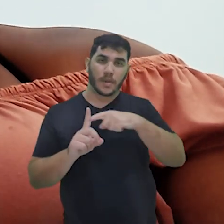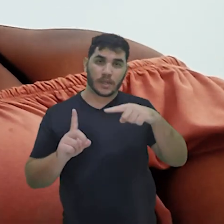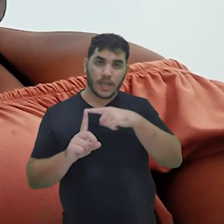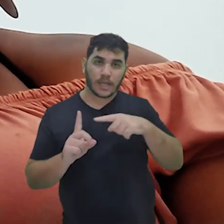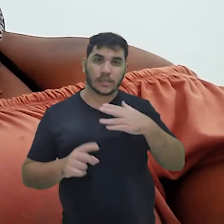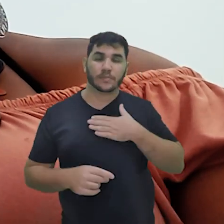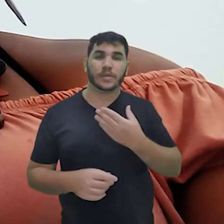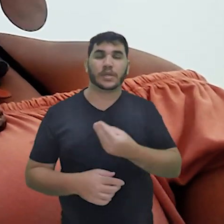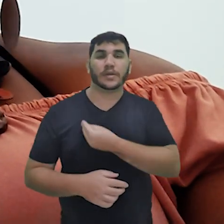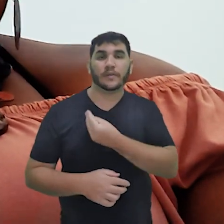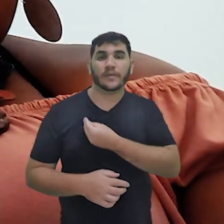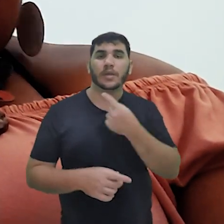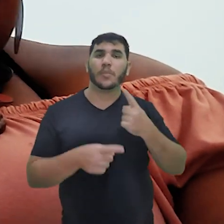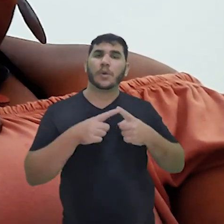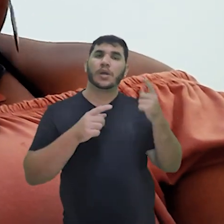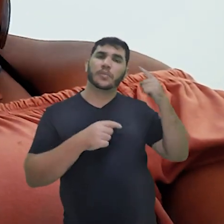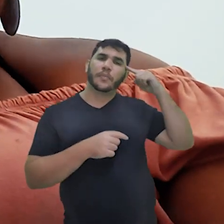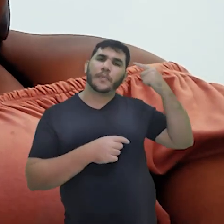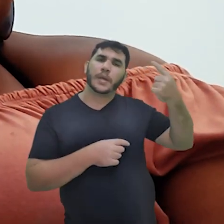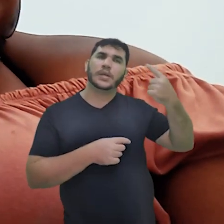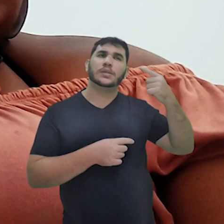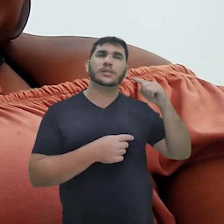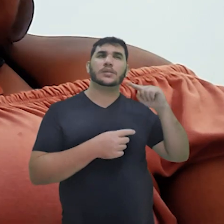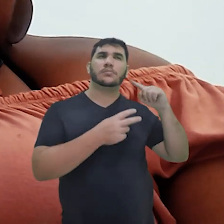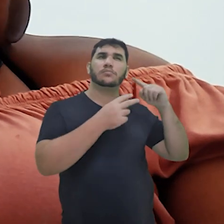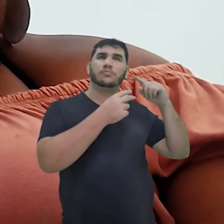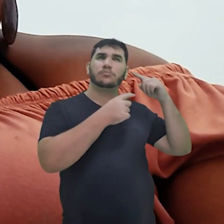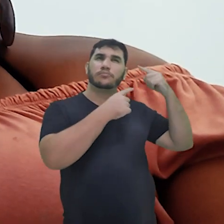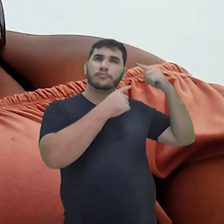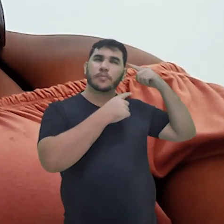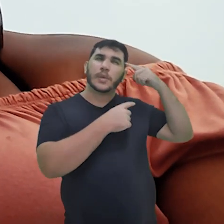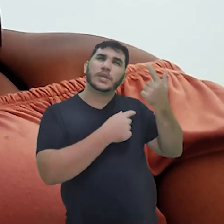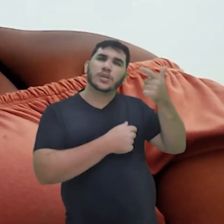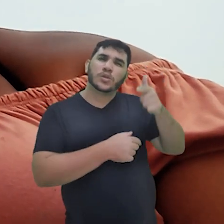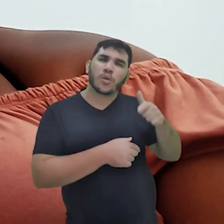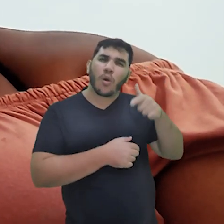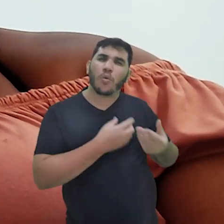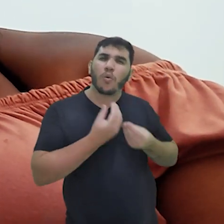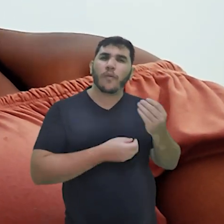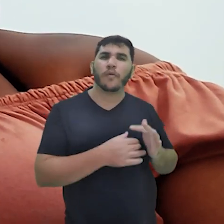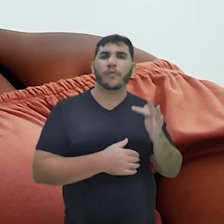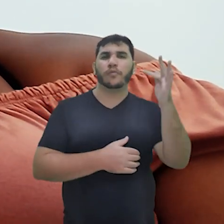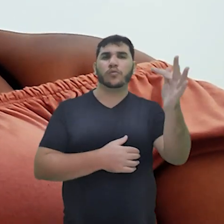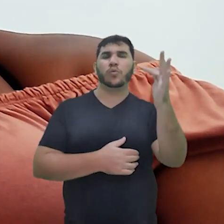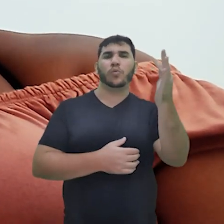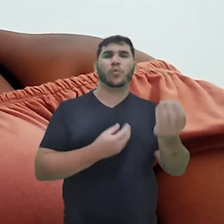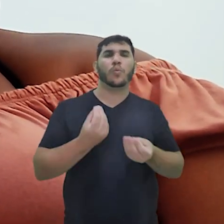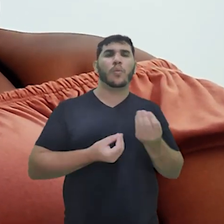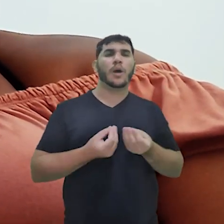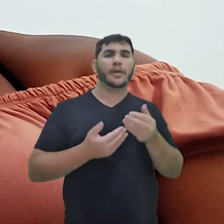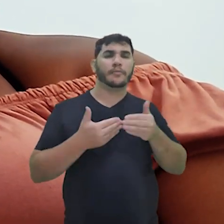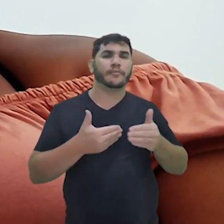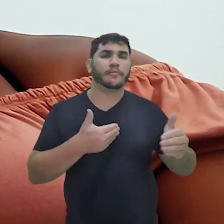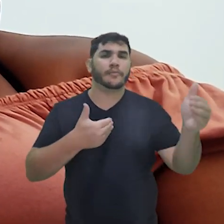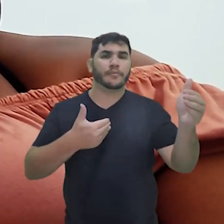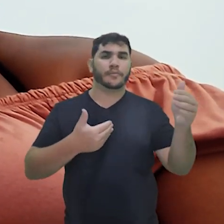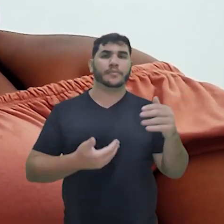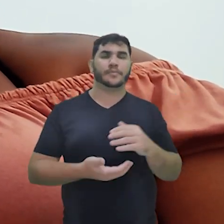pensa e repensa muita coisa que passou e acaba pensando muito no futuro também, né? O que vai ser daqui pra